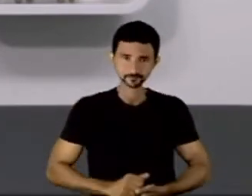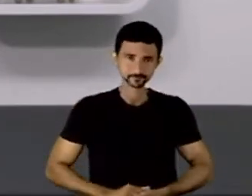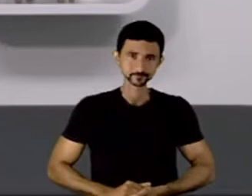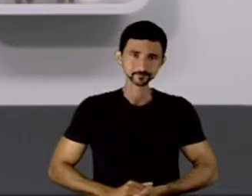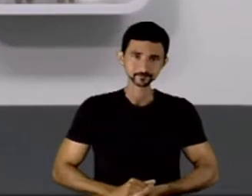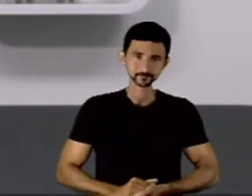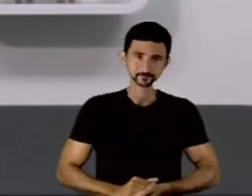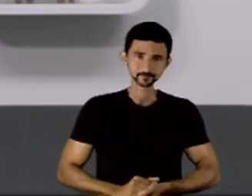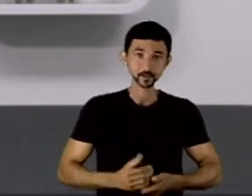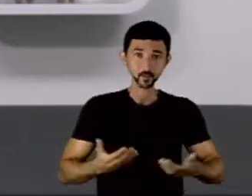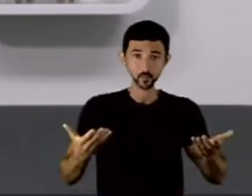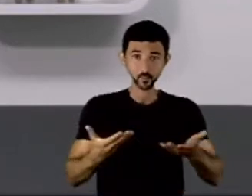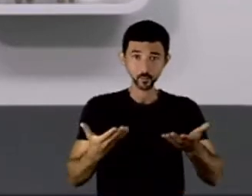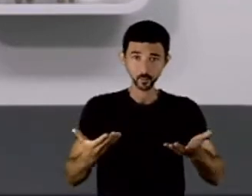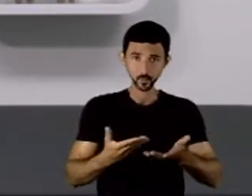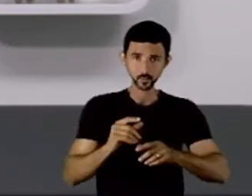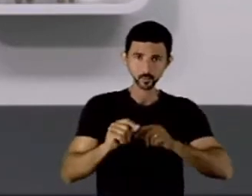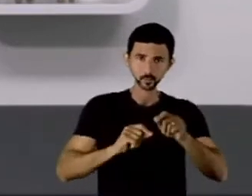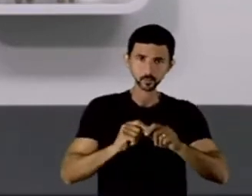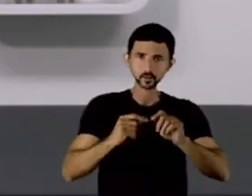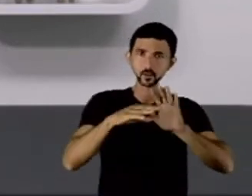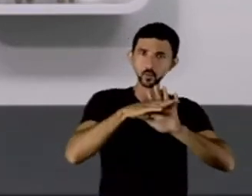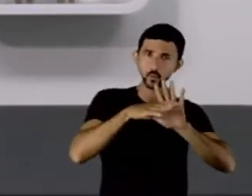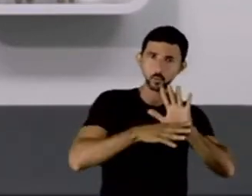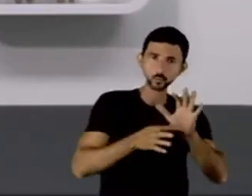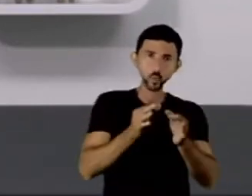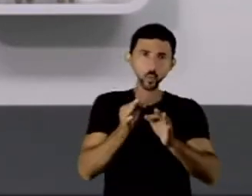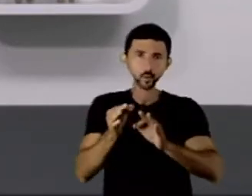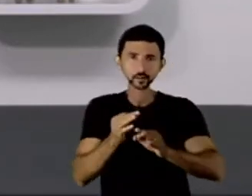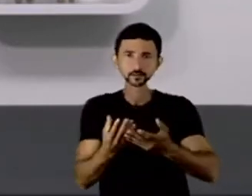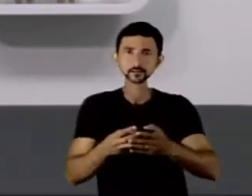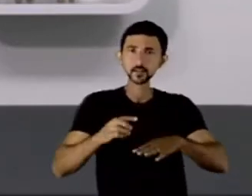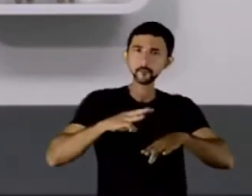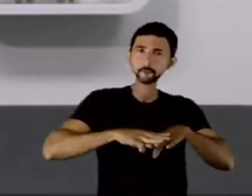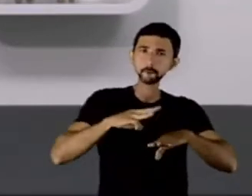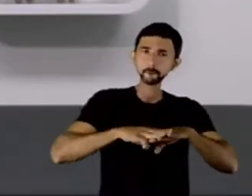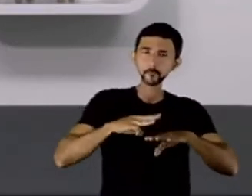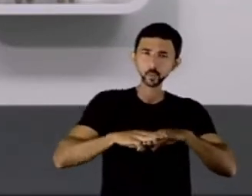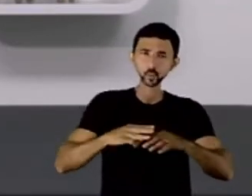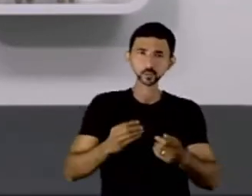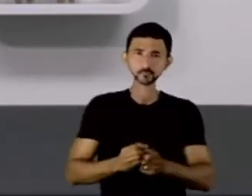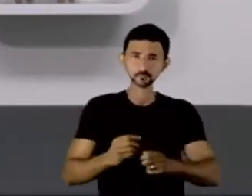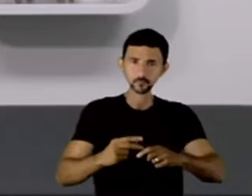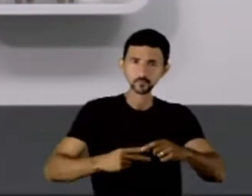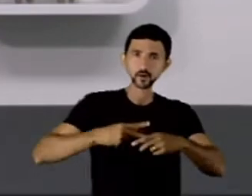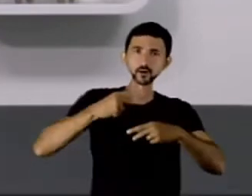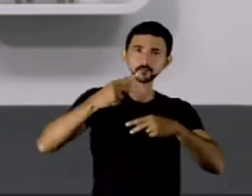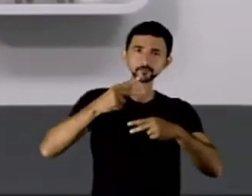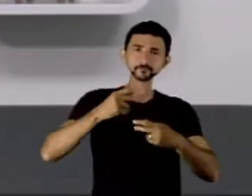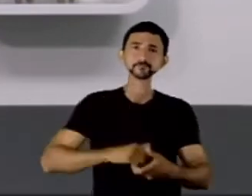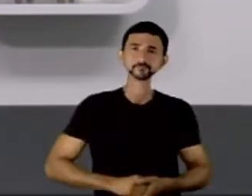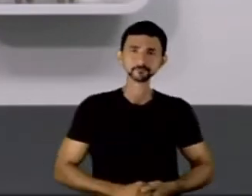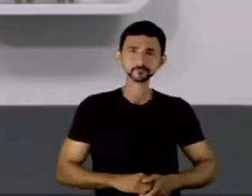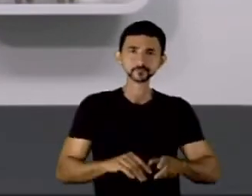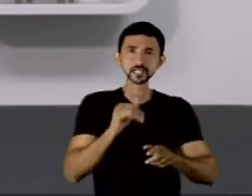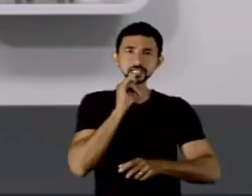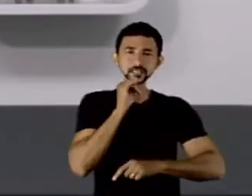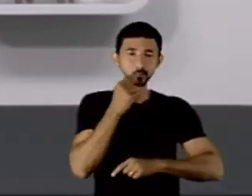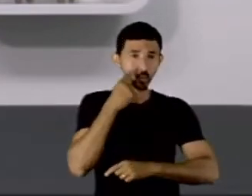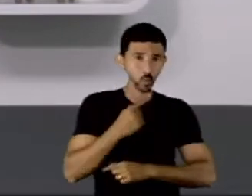aprendizagem. Hoje, eu planejei uma aula de potenciação. É isso. Se